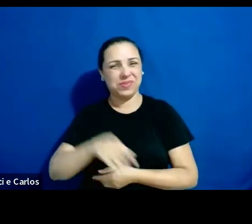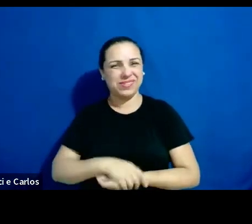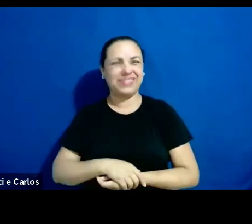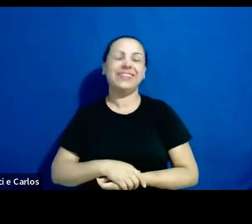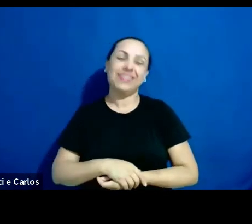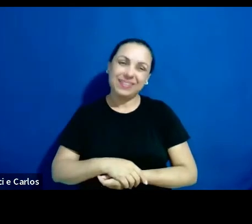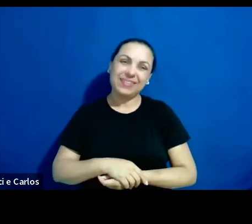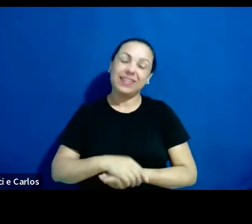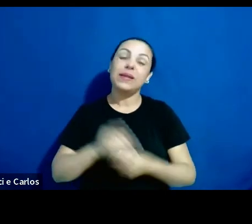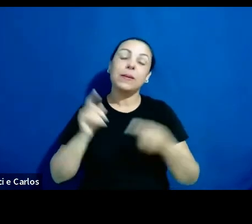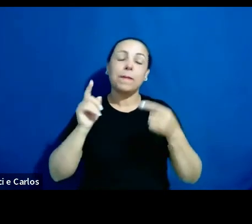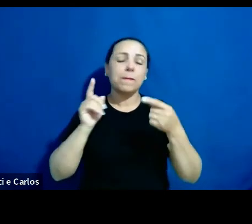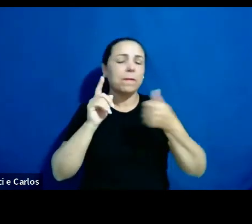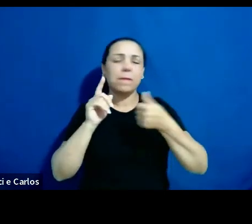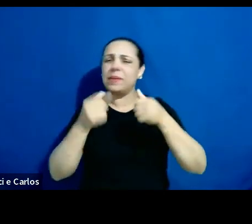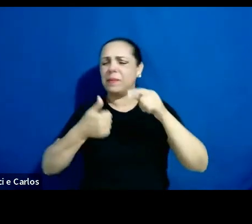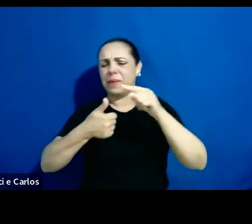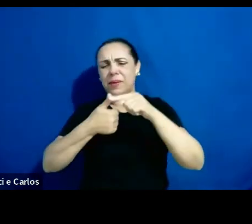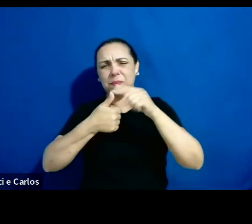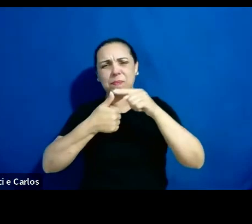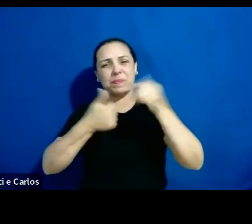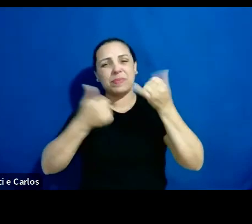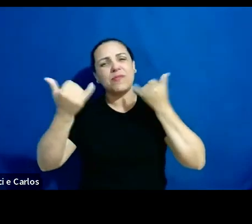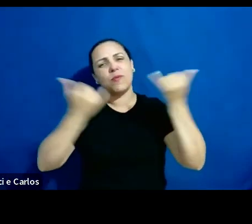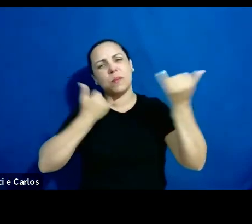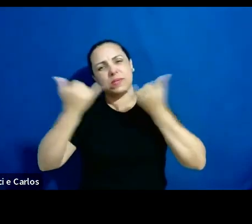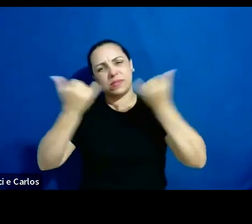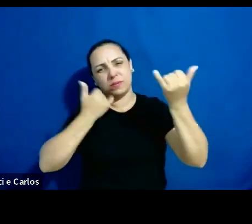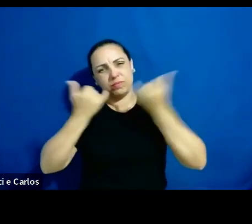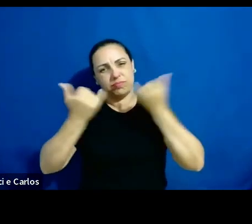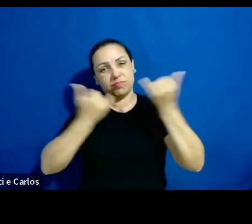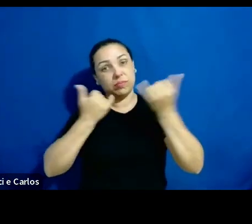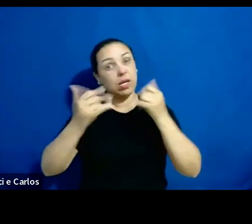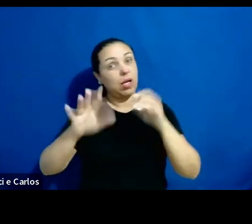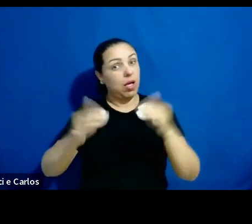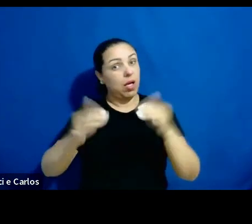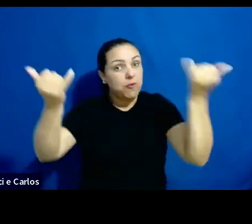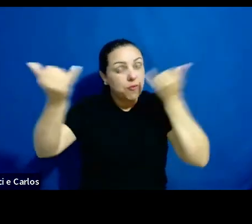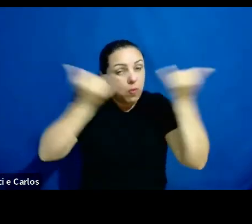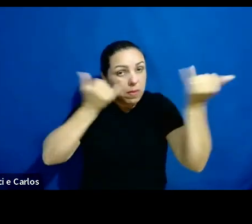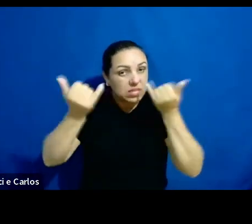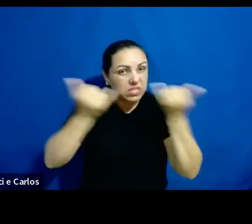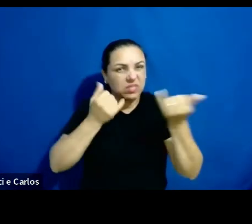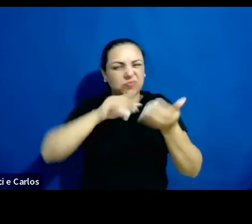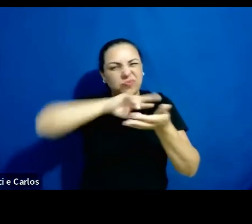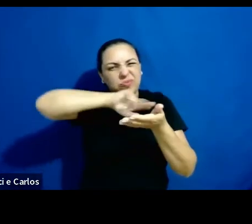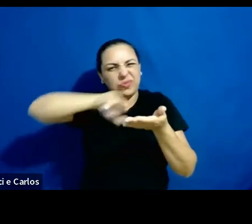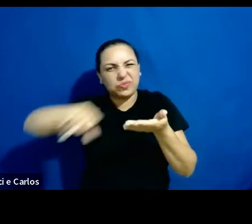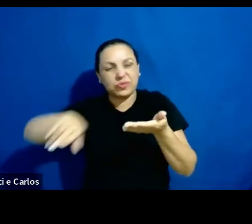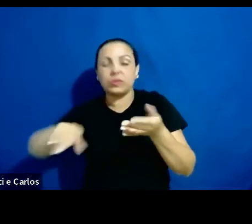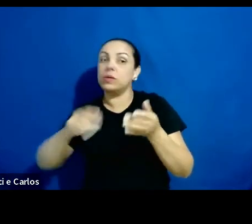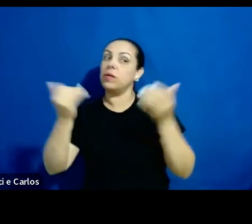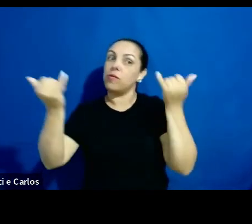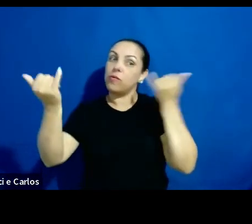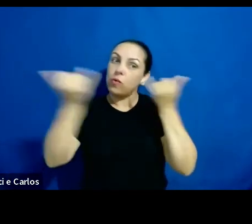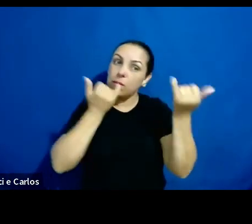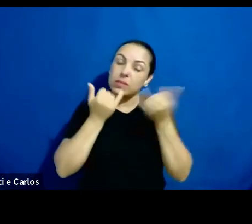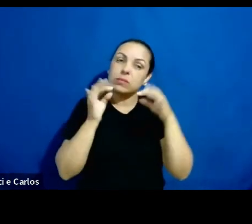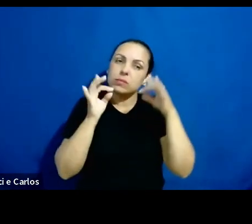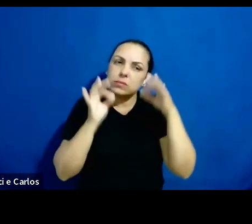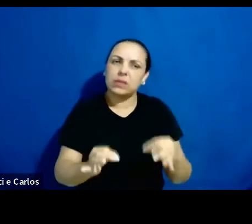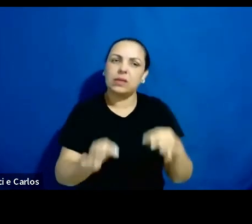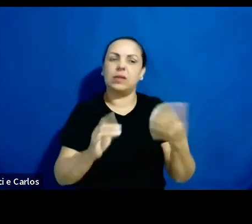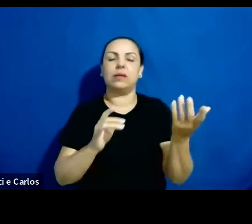é informação. Informação correta, natural. Tá certo? Nada de